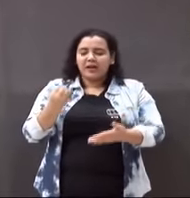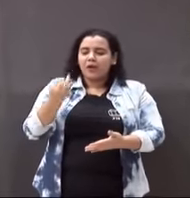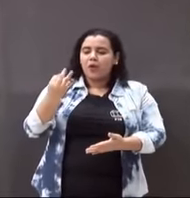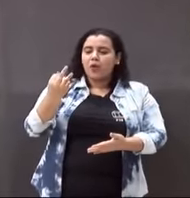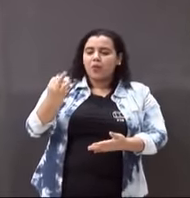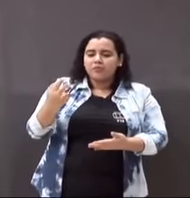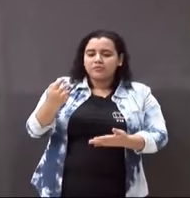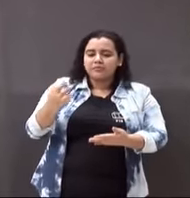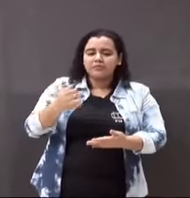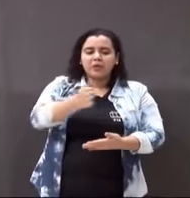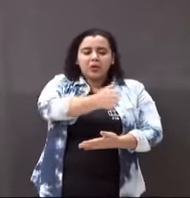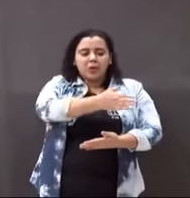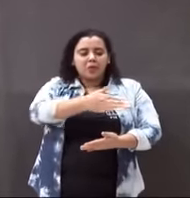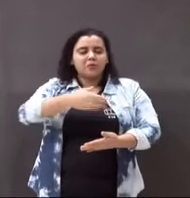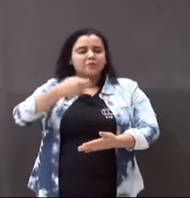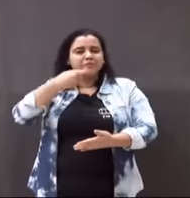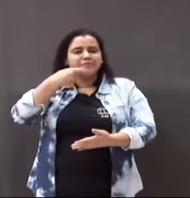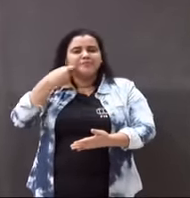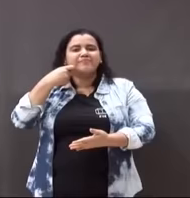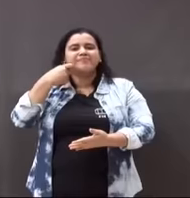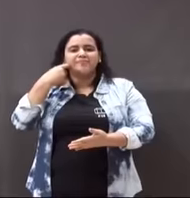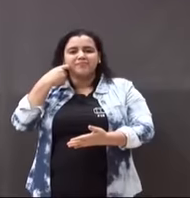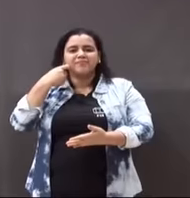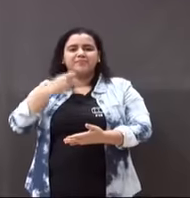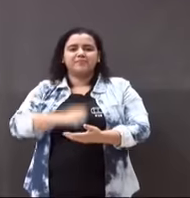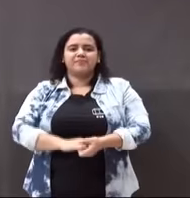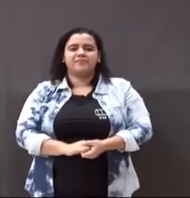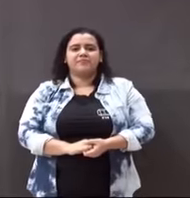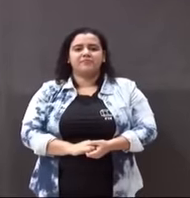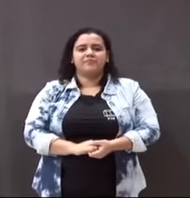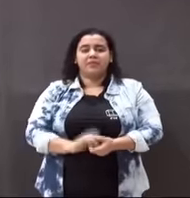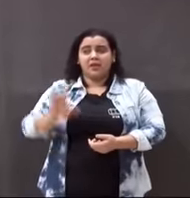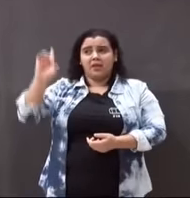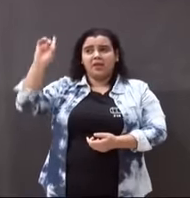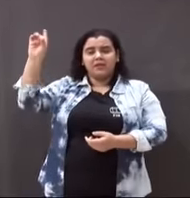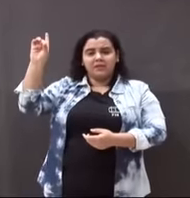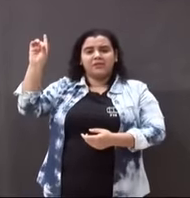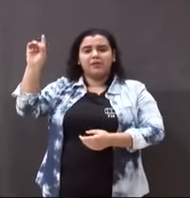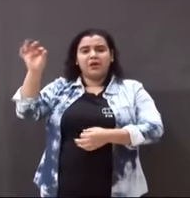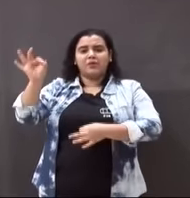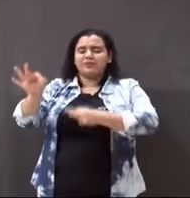Deus está mudando os pontos de referência da vida de alguém aqui.